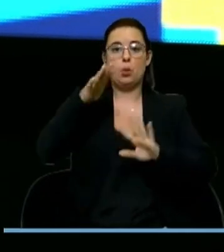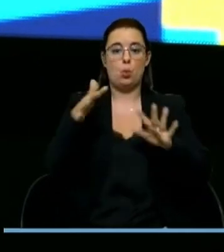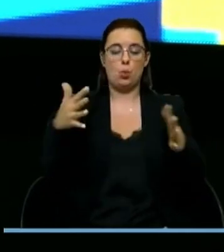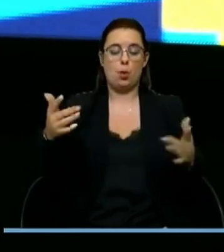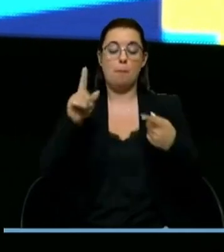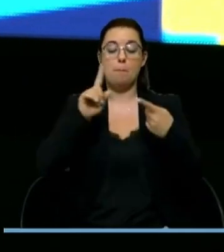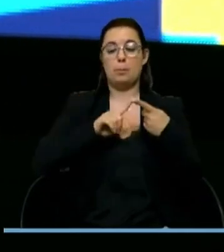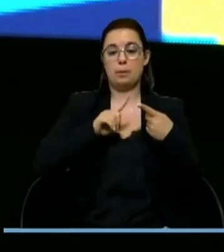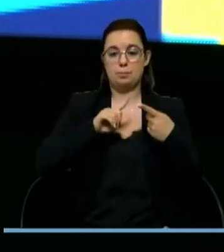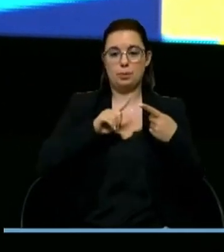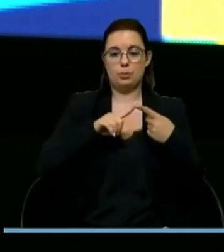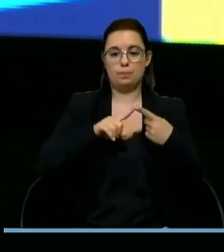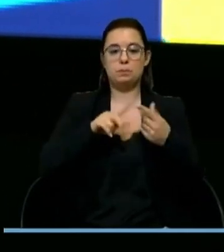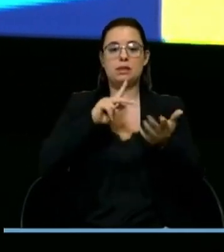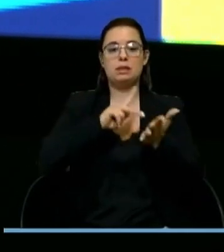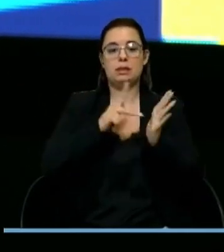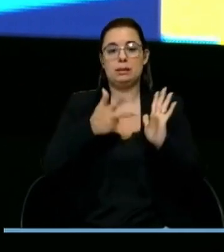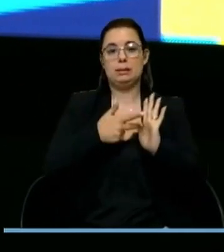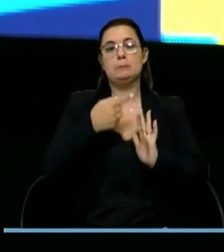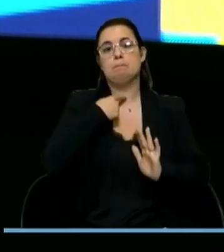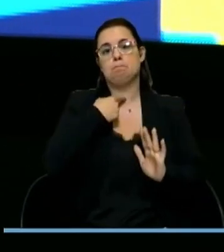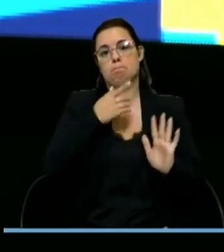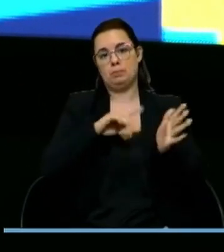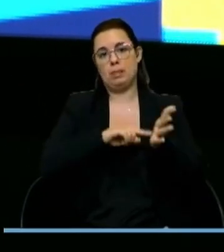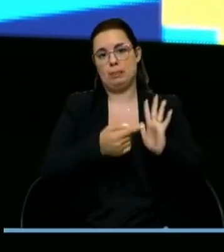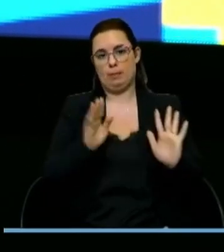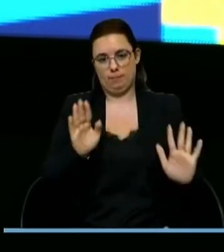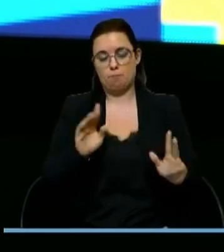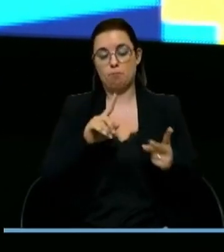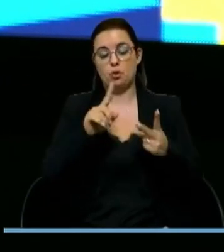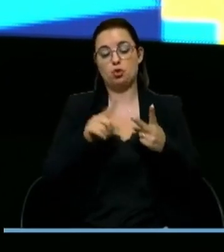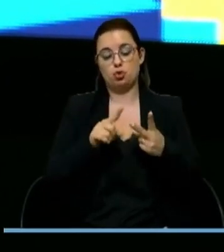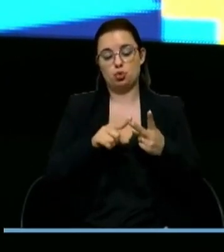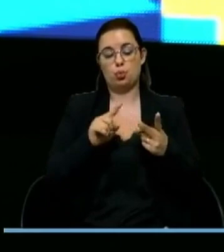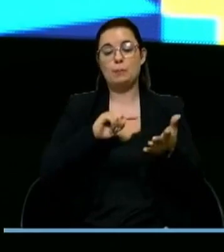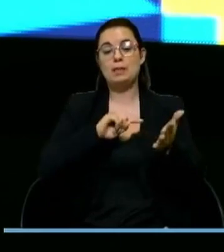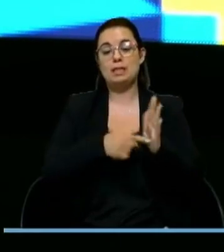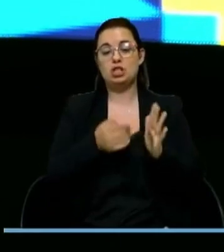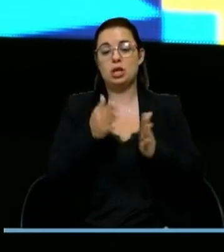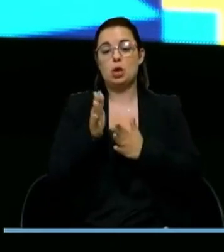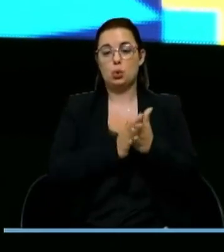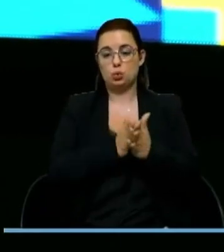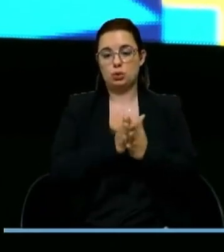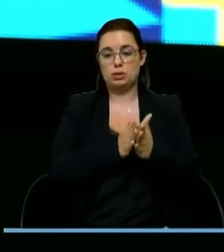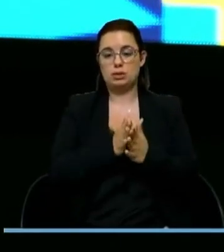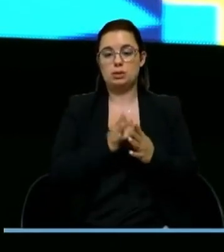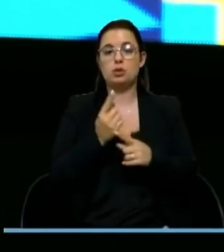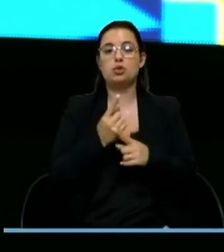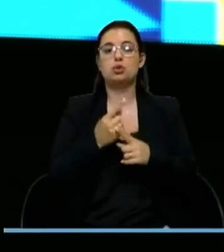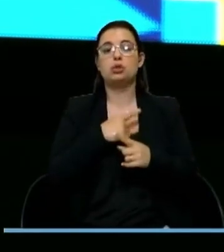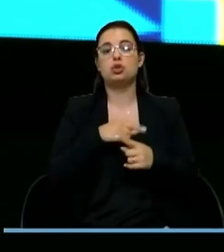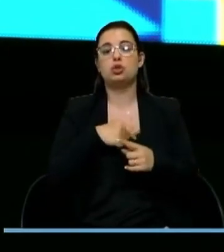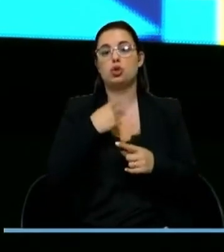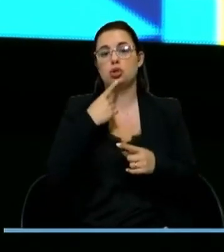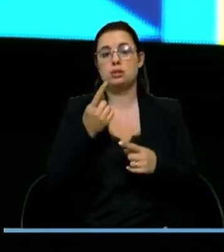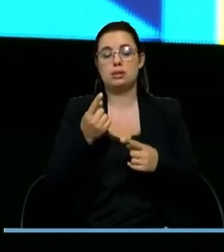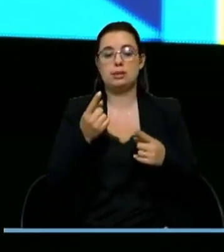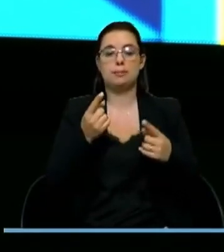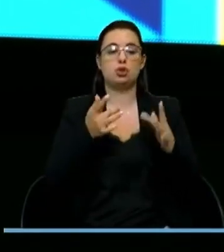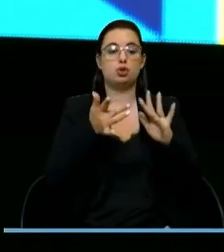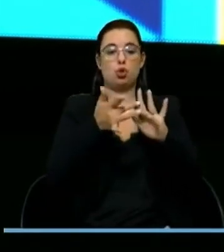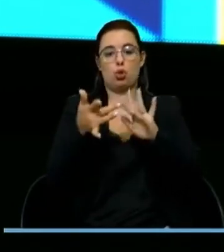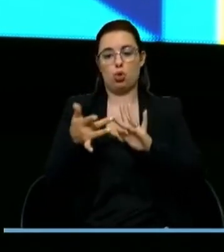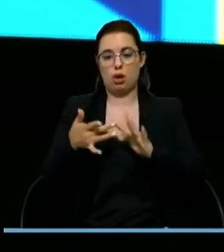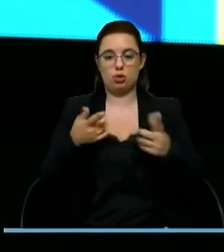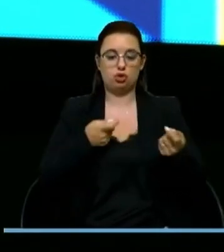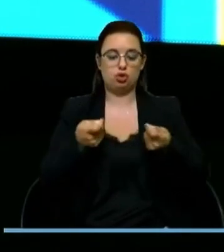primeiro lugar, testar a tecnologia blockchain. Em segundo lugar, testar a utilização daquilo a que chamamos smart contracts, na